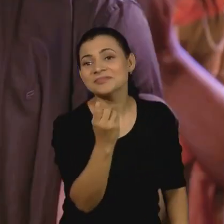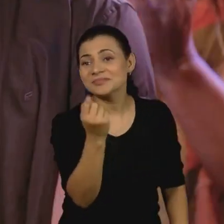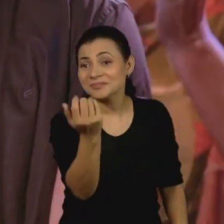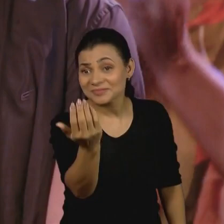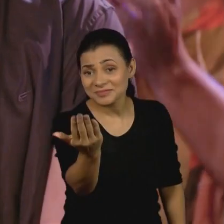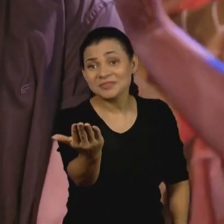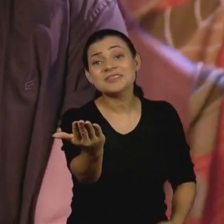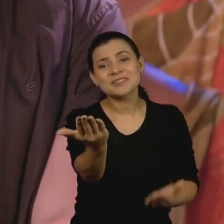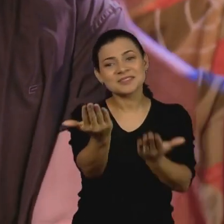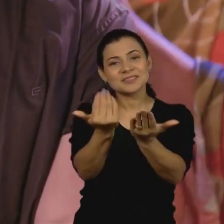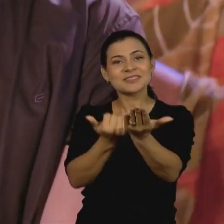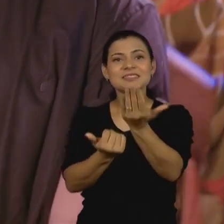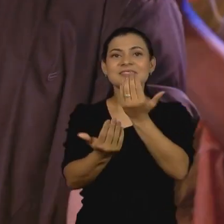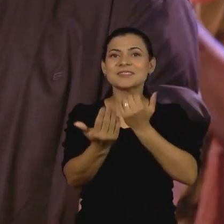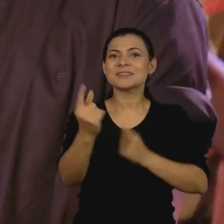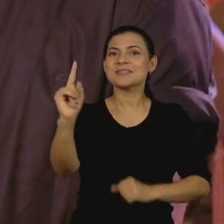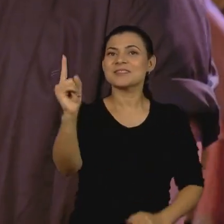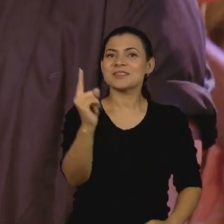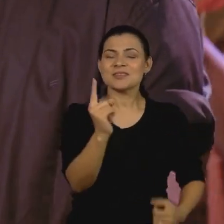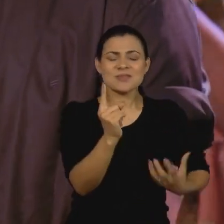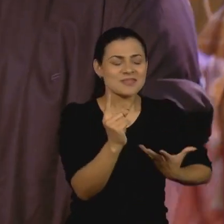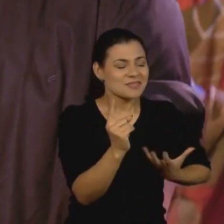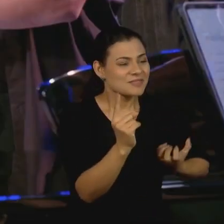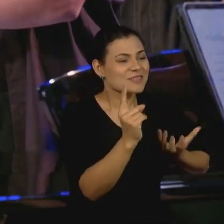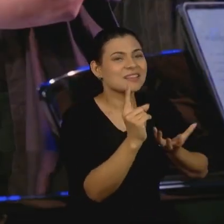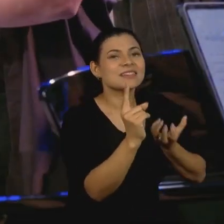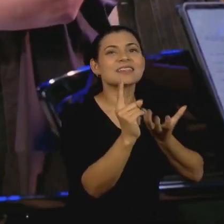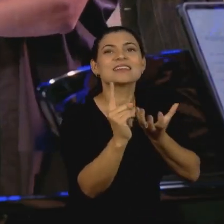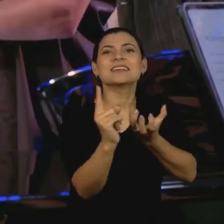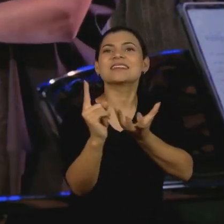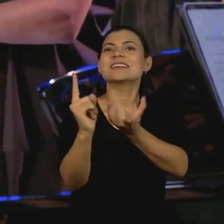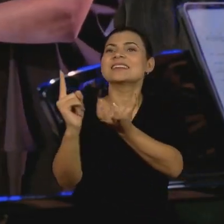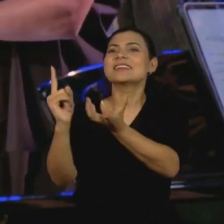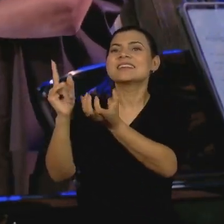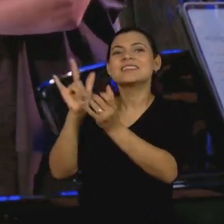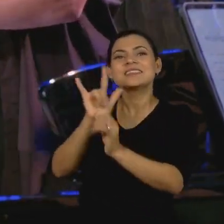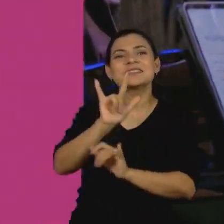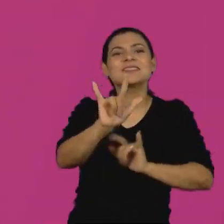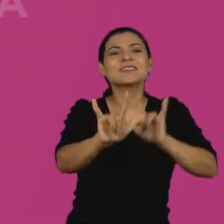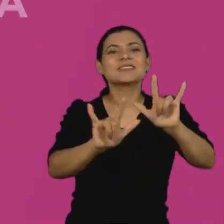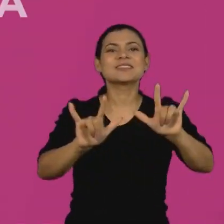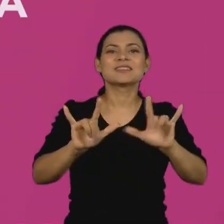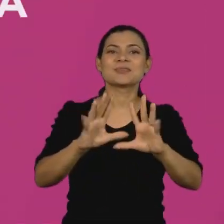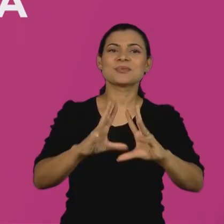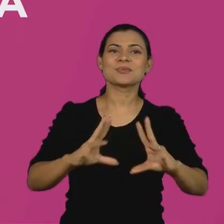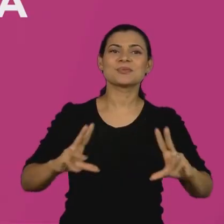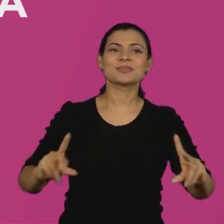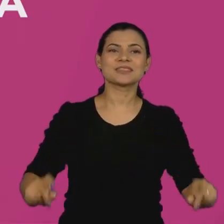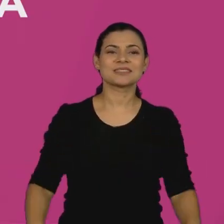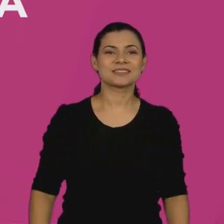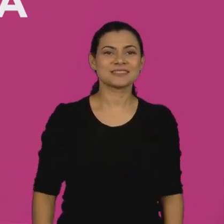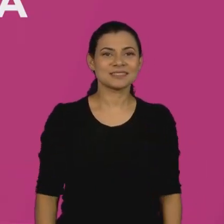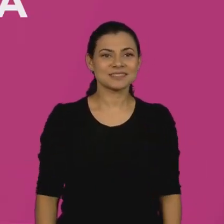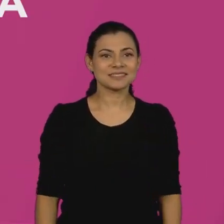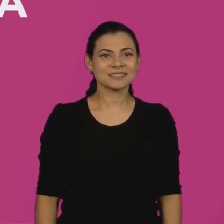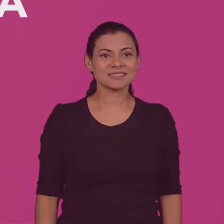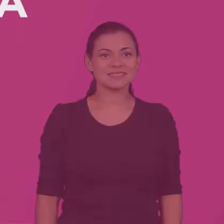fogo ardente queimando o coração. Seu amor mata a gente mais que o sol do meu sertão.